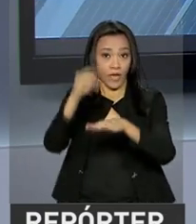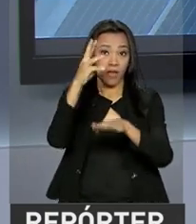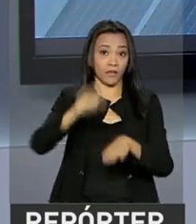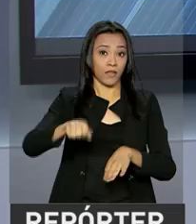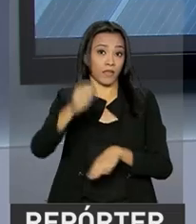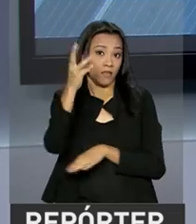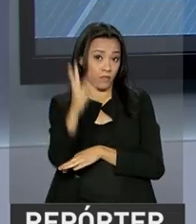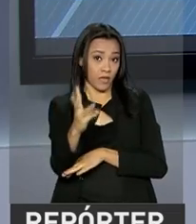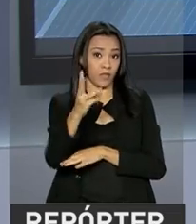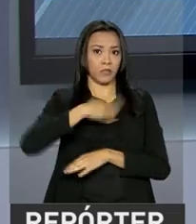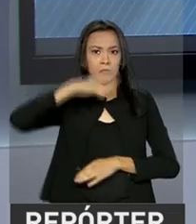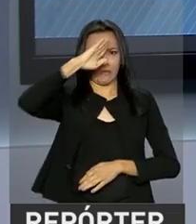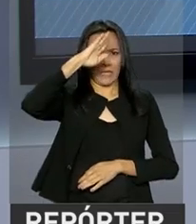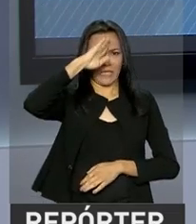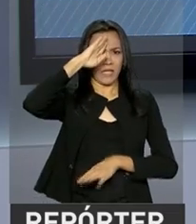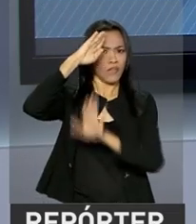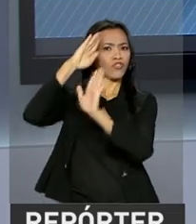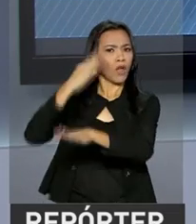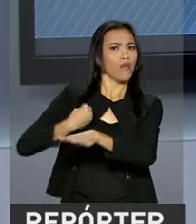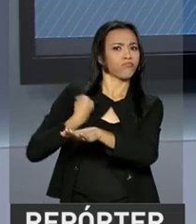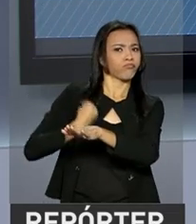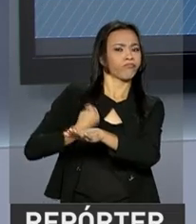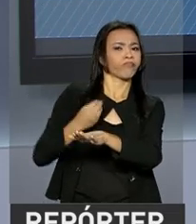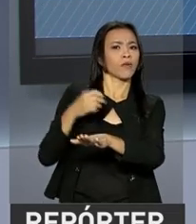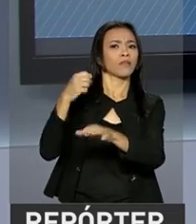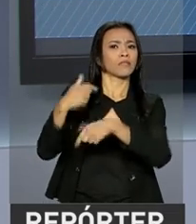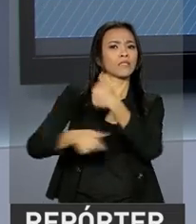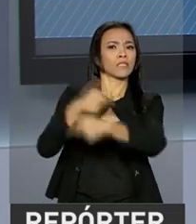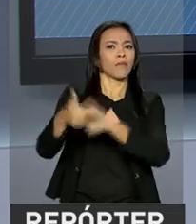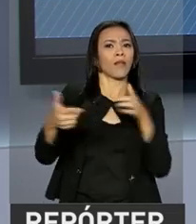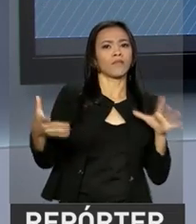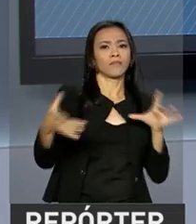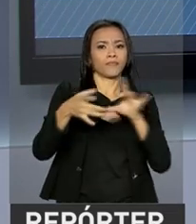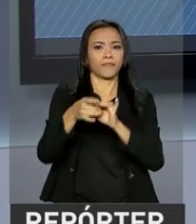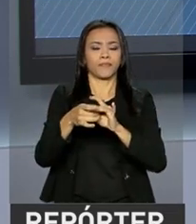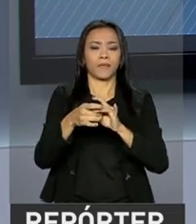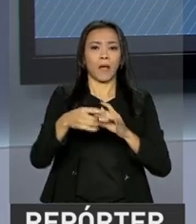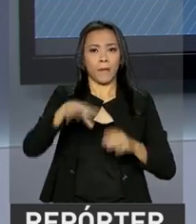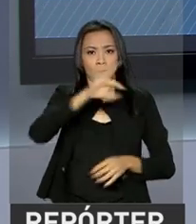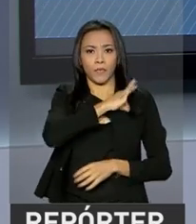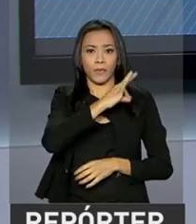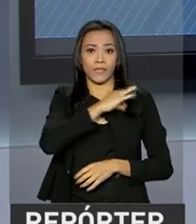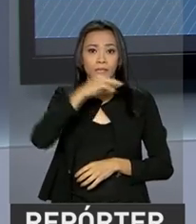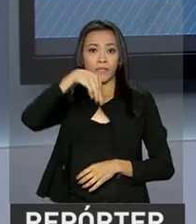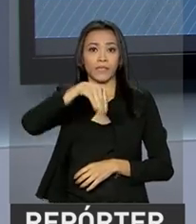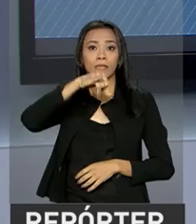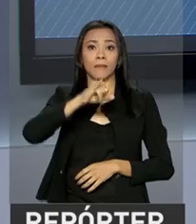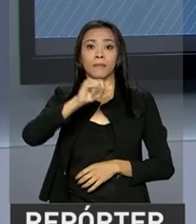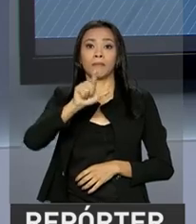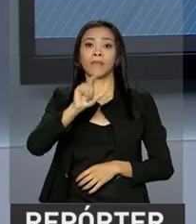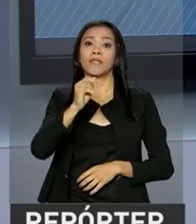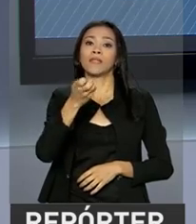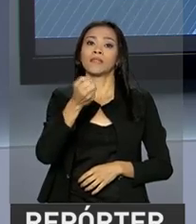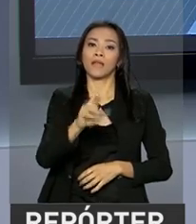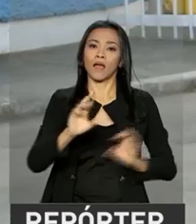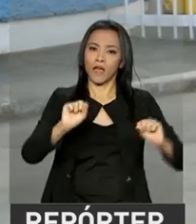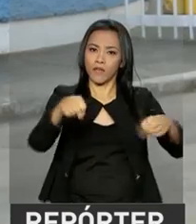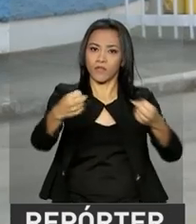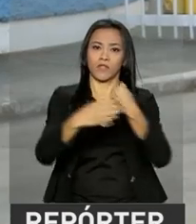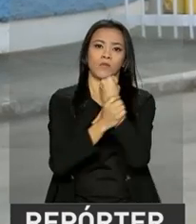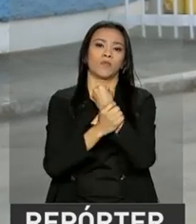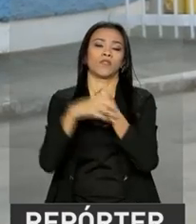unem ao contingente que já estava trabalhando de forma integrada com a polícia militar para reforçar a segurança no